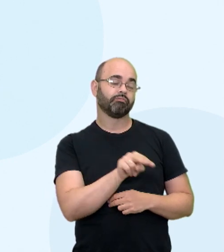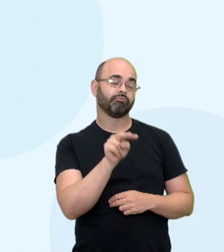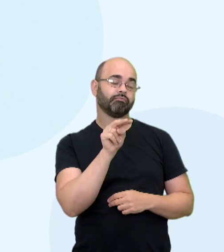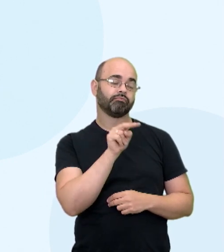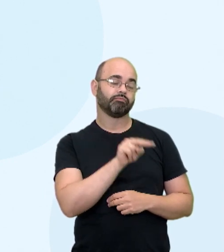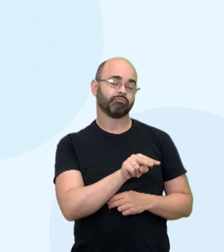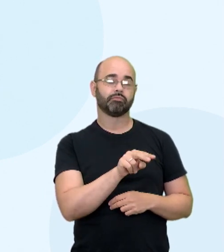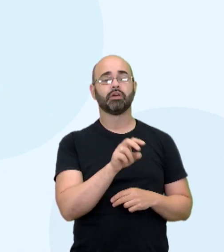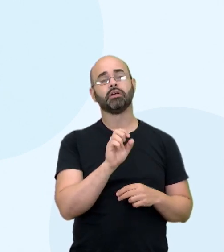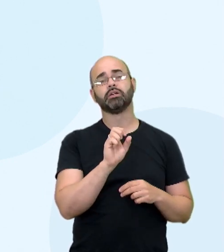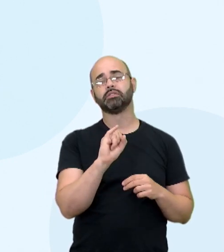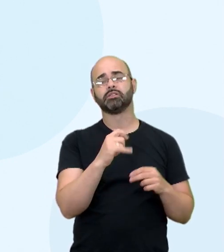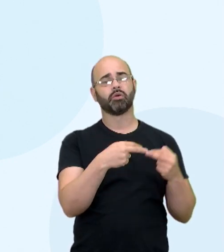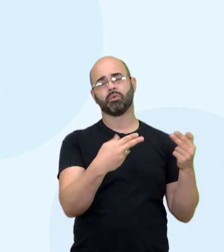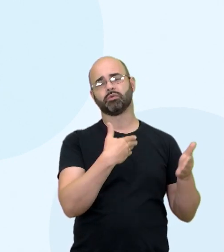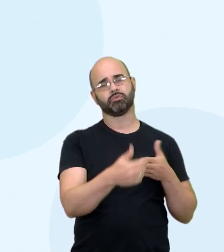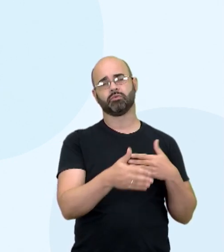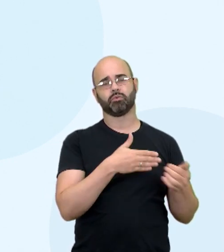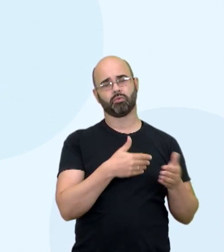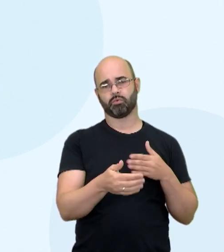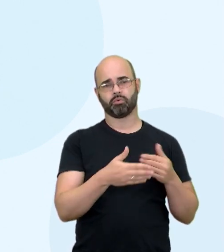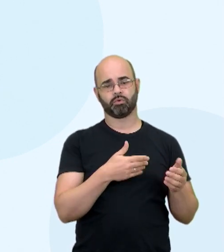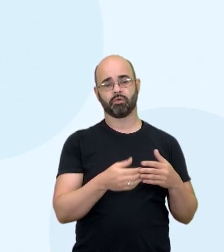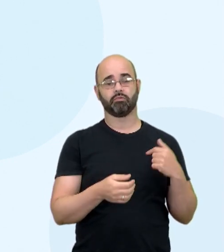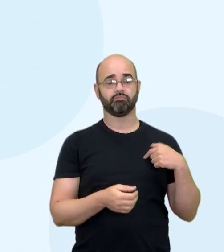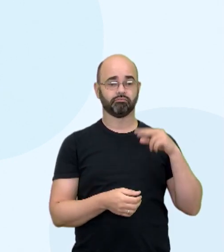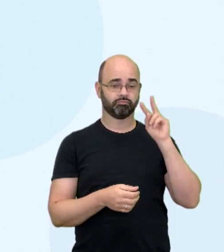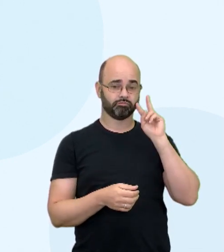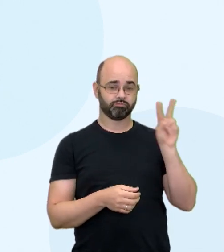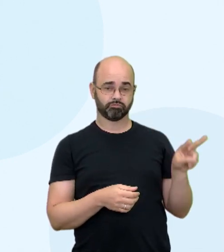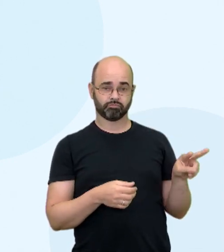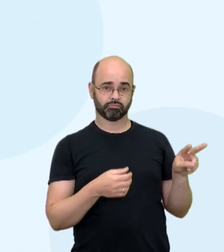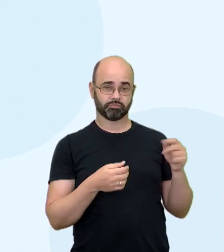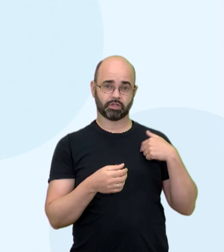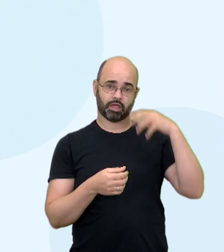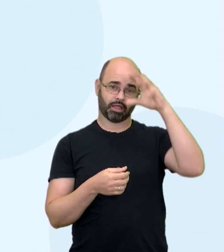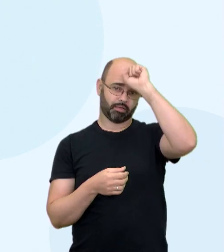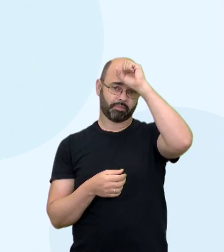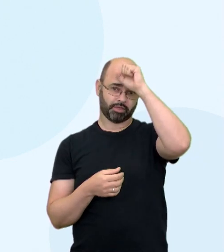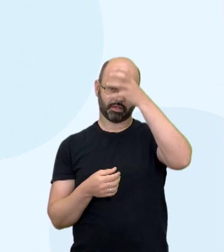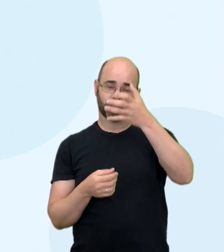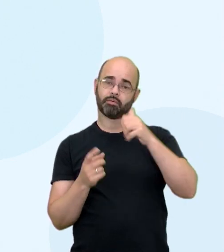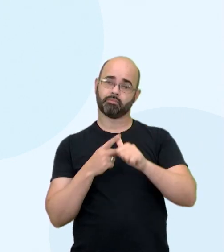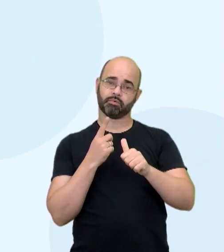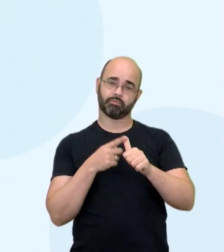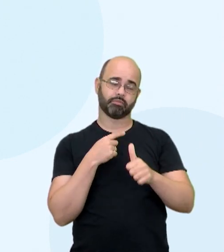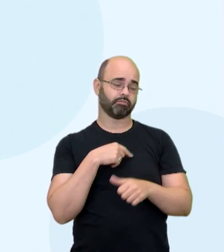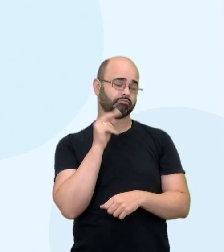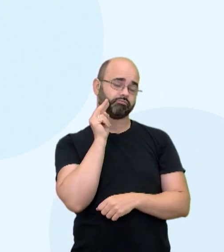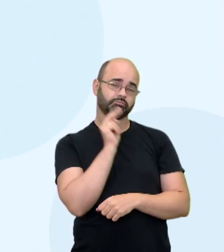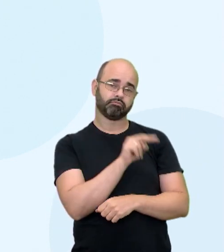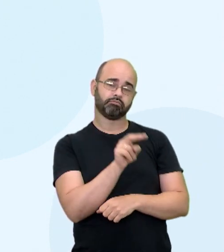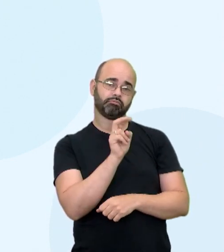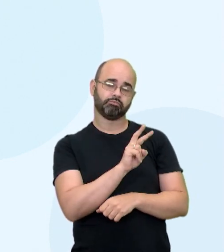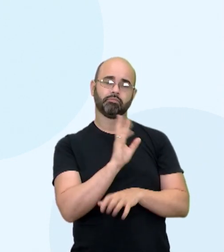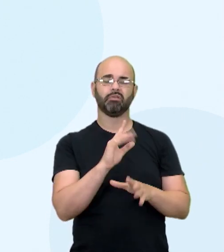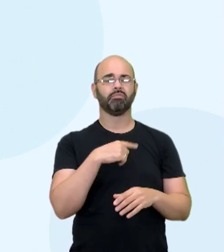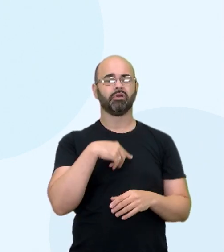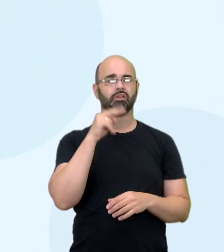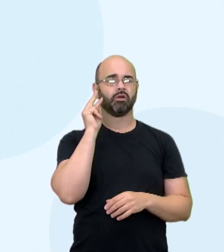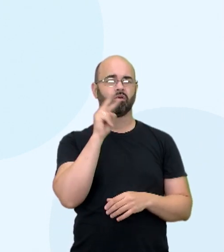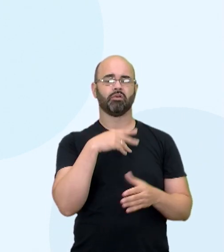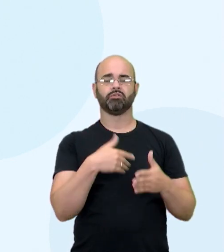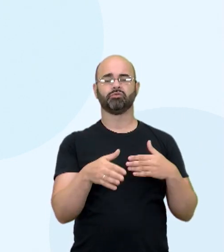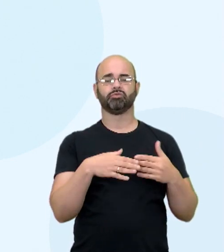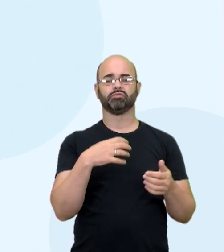eu quero conhecer alguma coisa do mundo, a primeira coisa que eu devo fazer é observar esta coisa, mas não observar com olhos